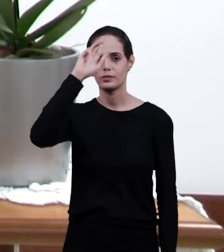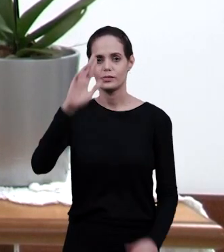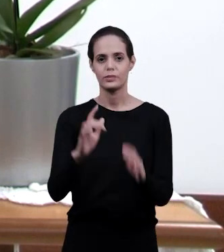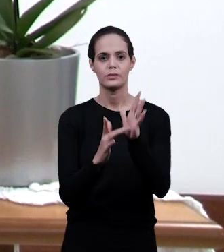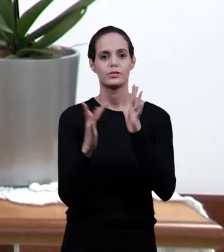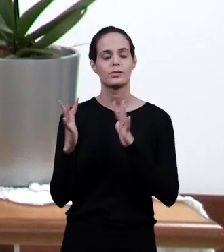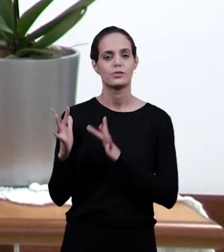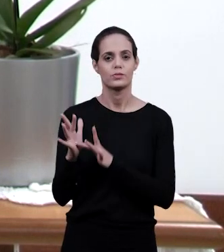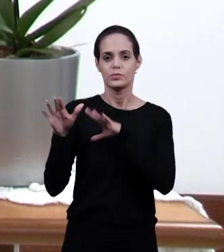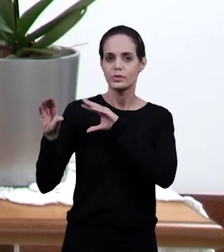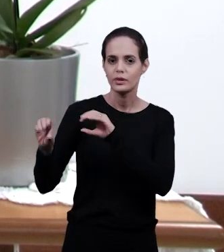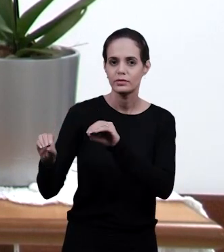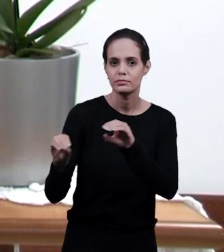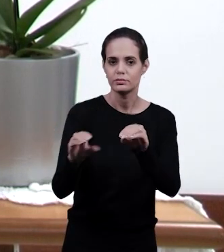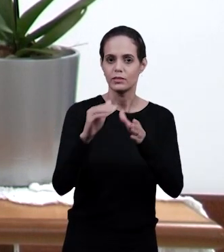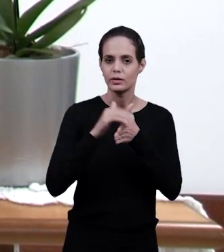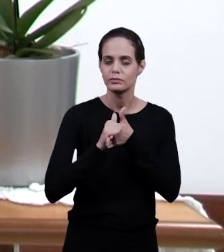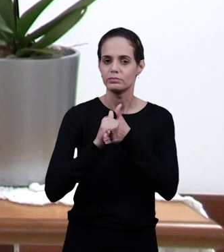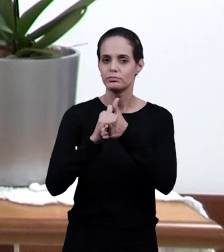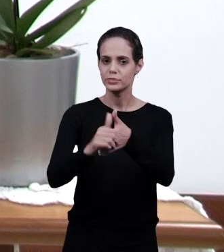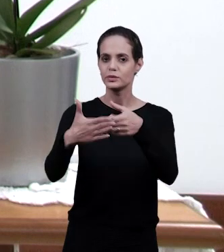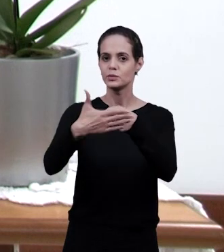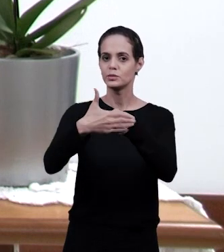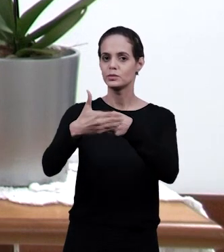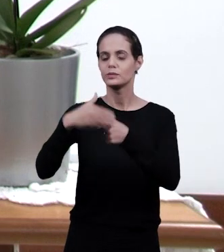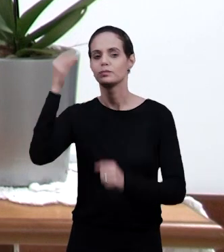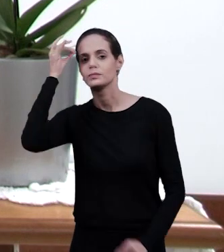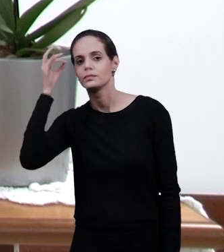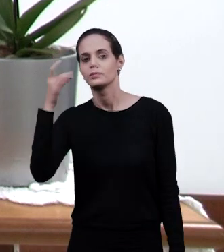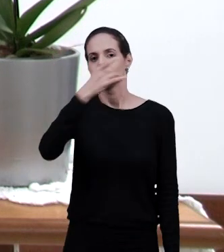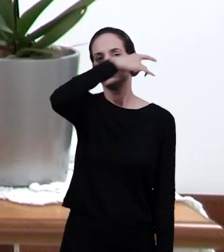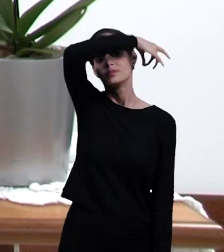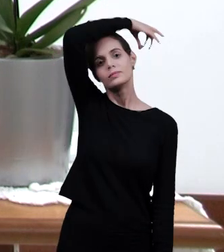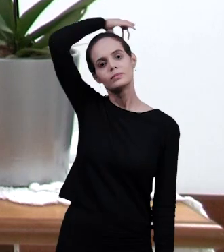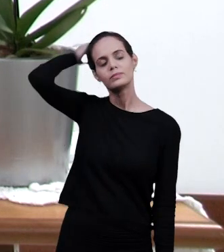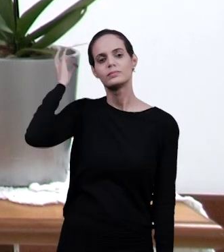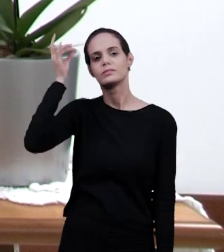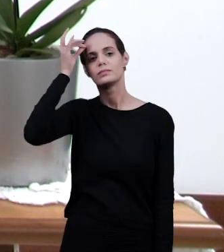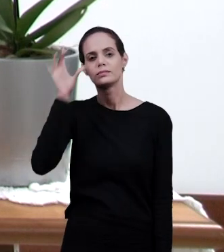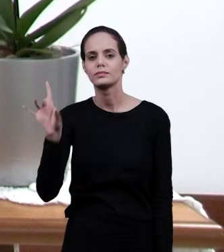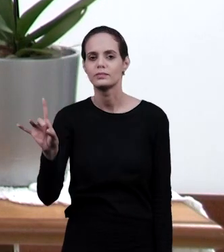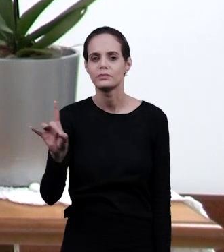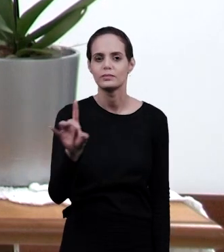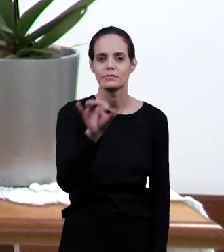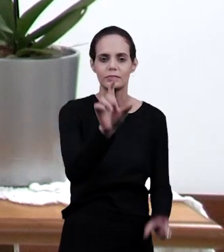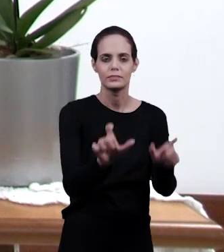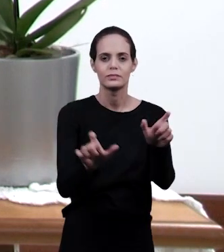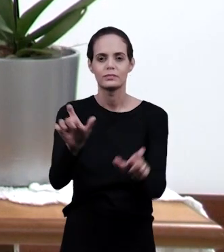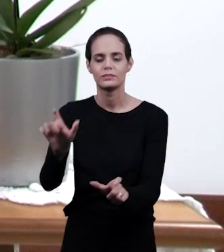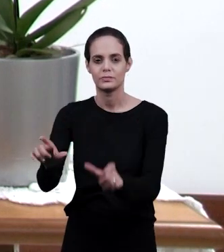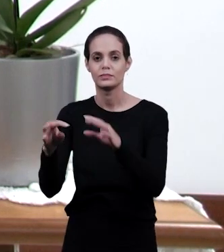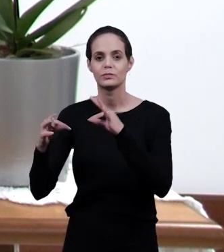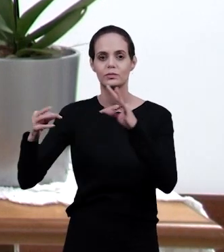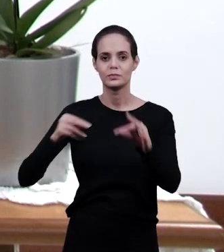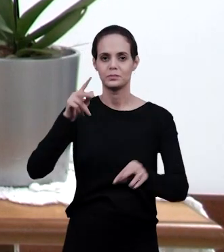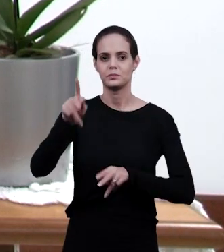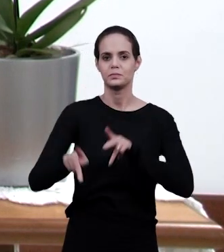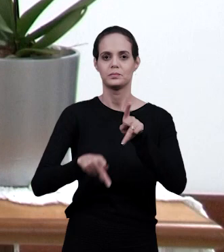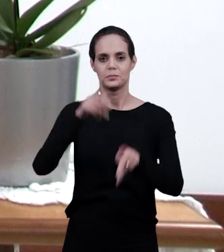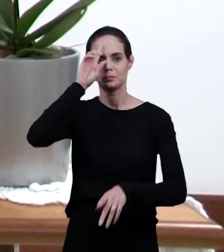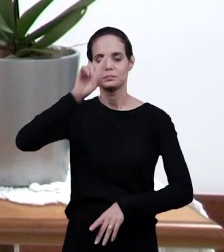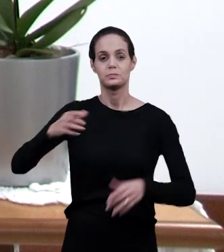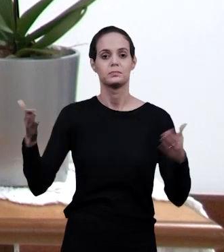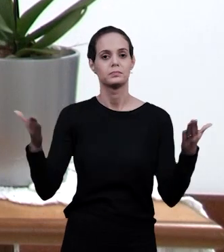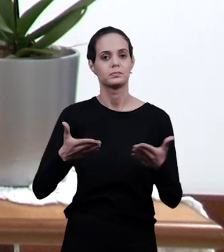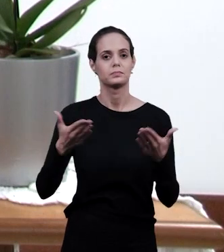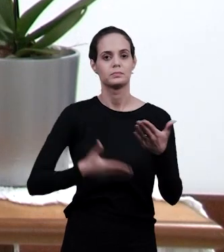maravilhosa, salvadora do Senhor Jesus, a instrução, a direção e o consolo do Espírito Santo seja com cada um de vós e